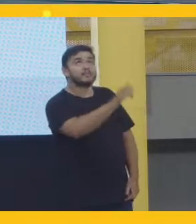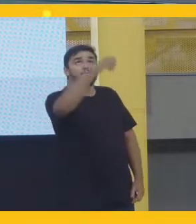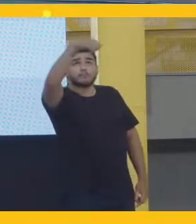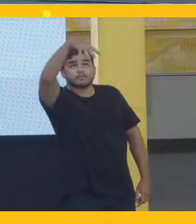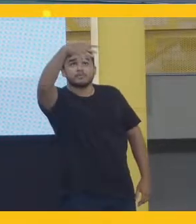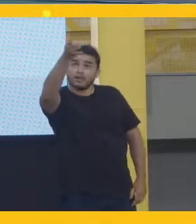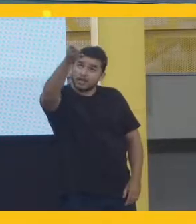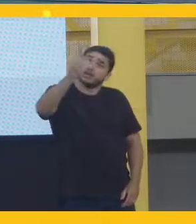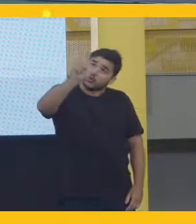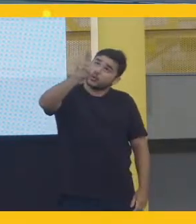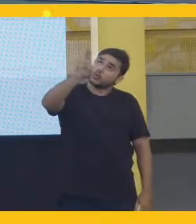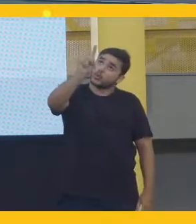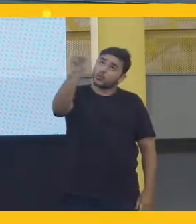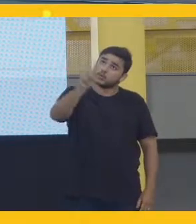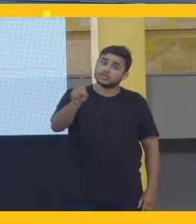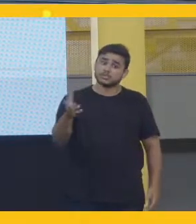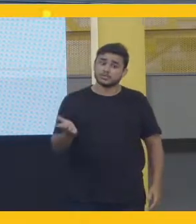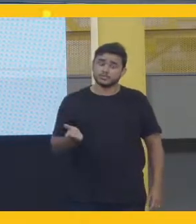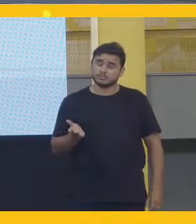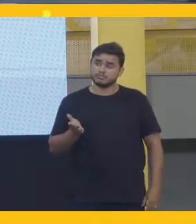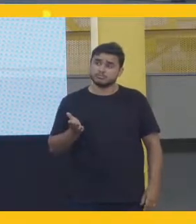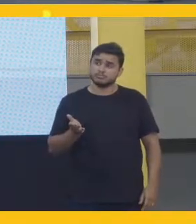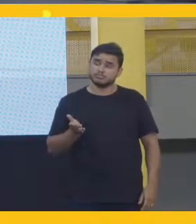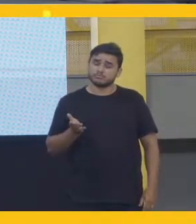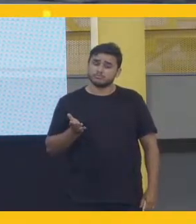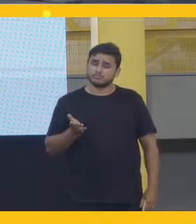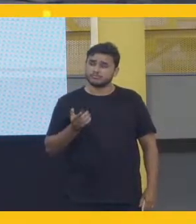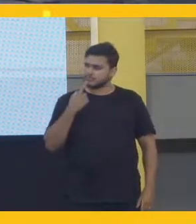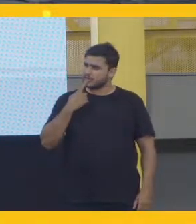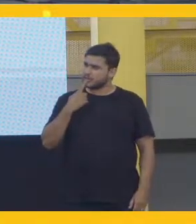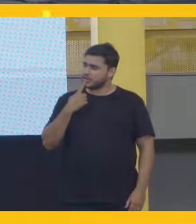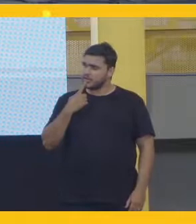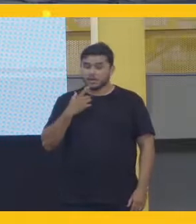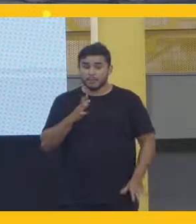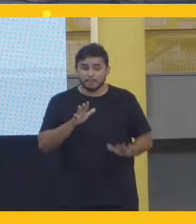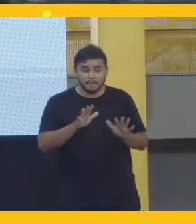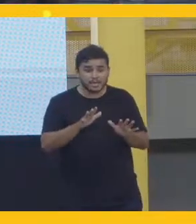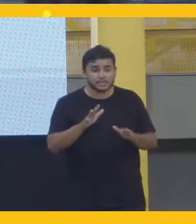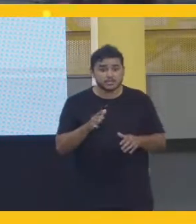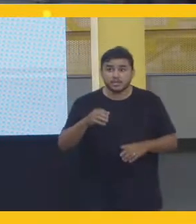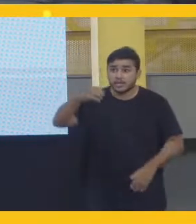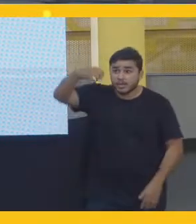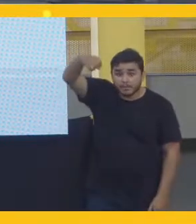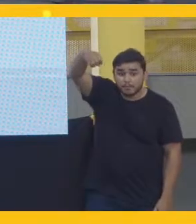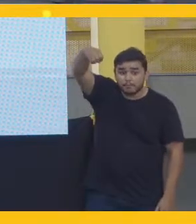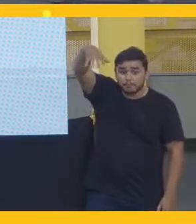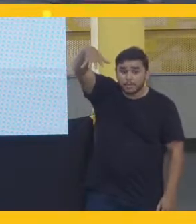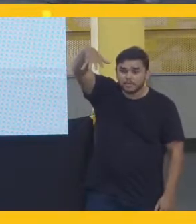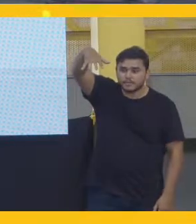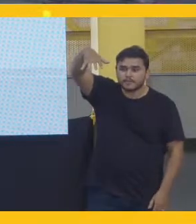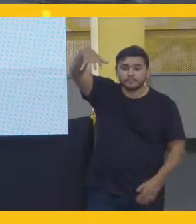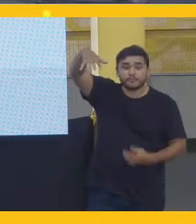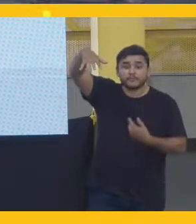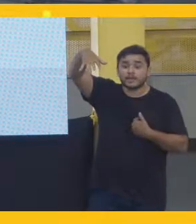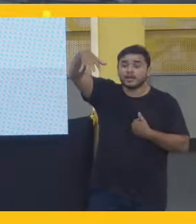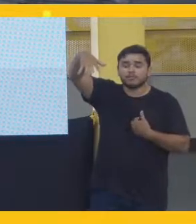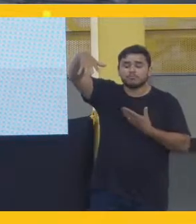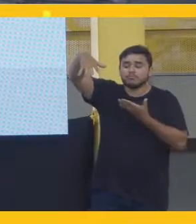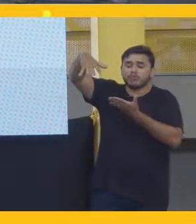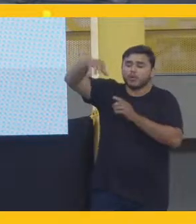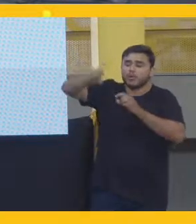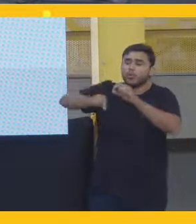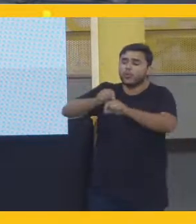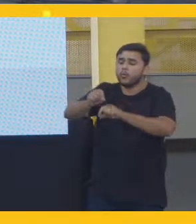Mas quando algo está iluminado, o que isso te permite ter de